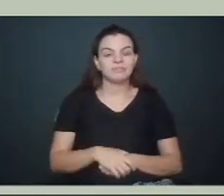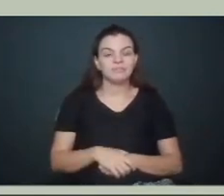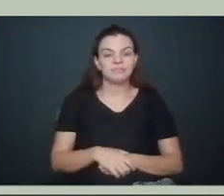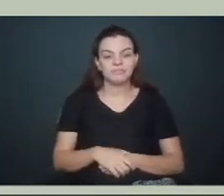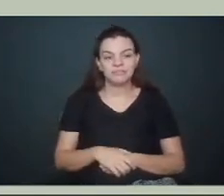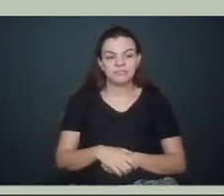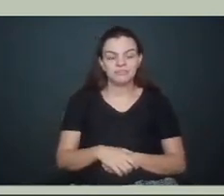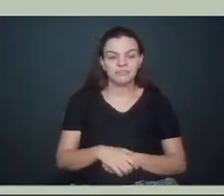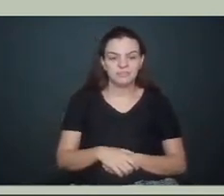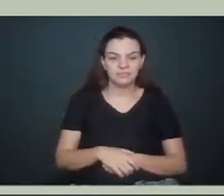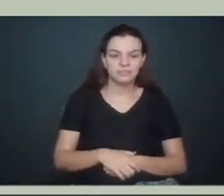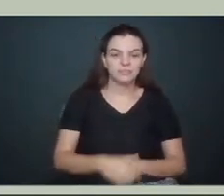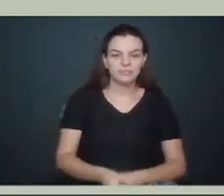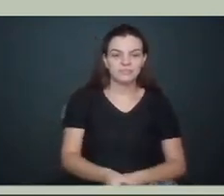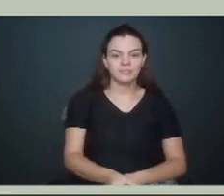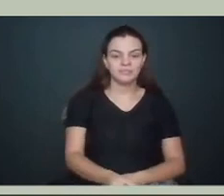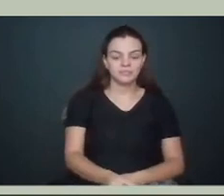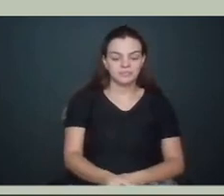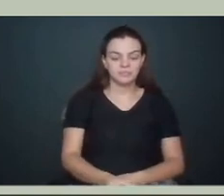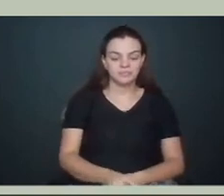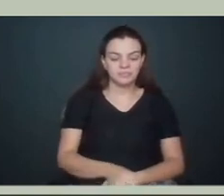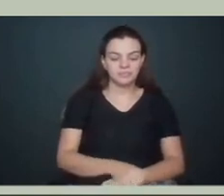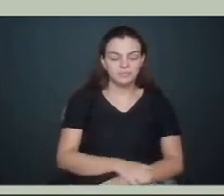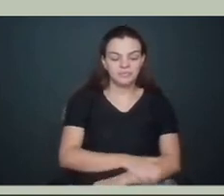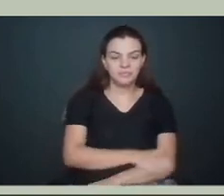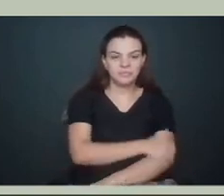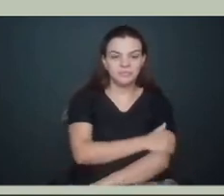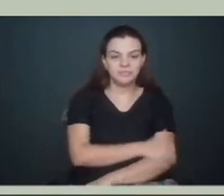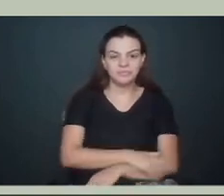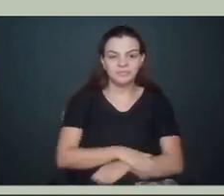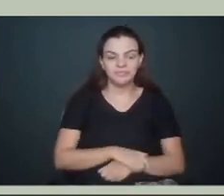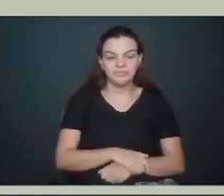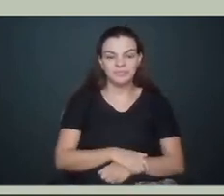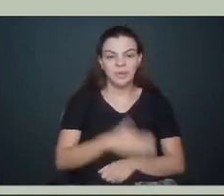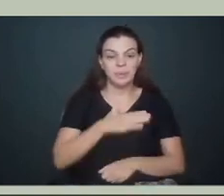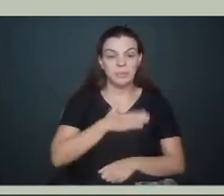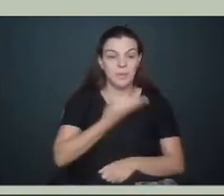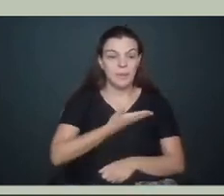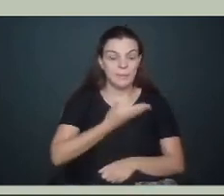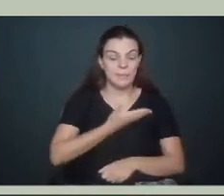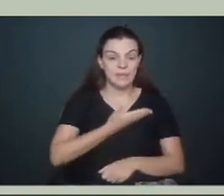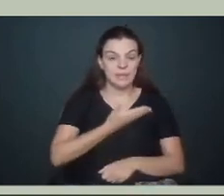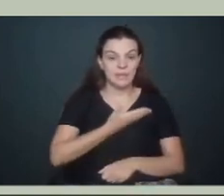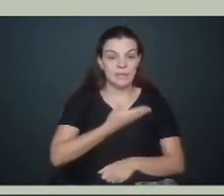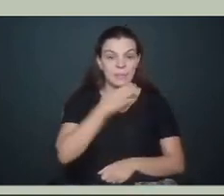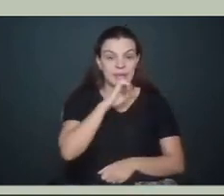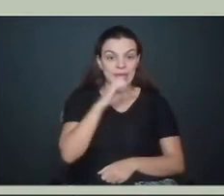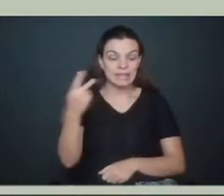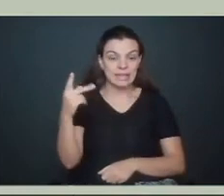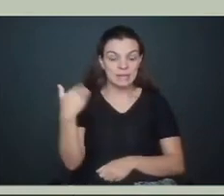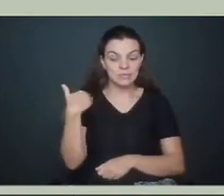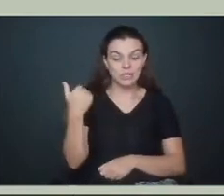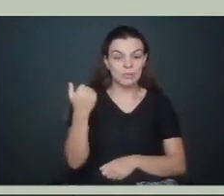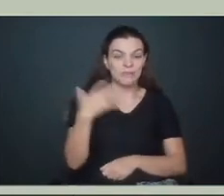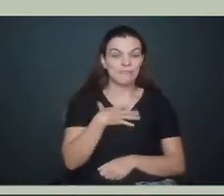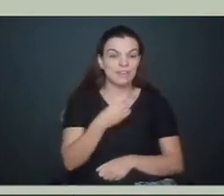pelo grande amigo, meu irmão, porque o pai dele me chamava de filho, o Rafael Greca, me